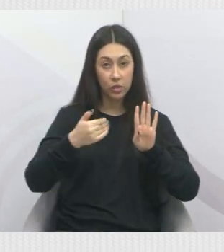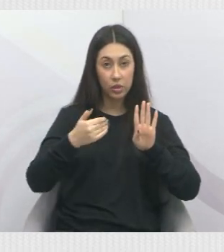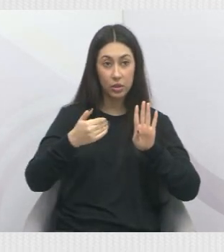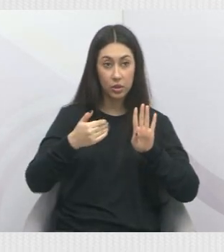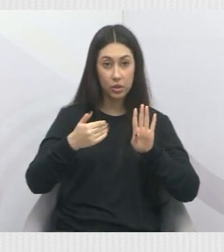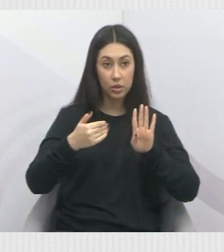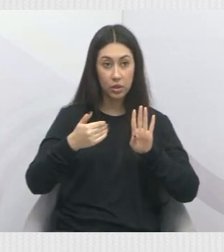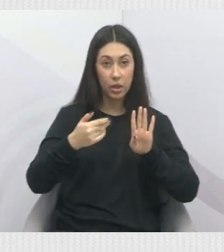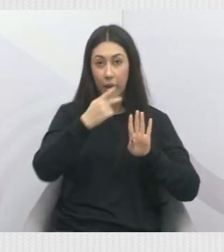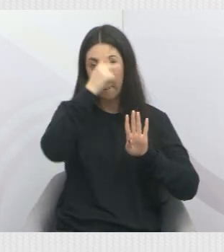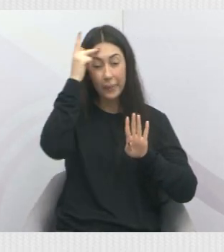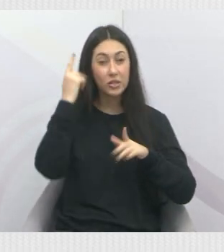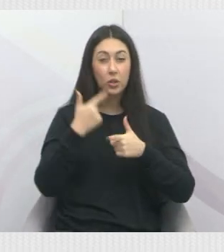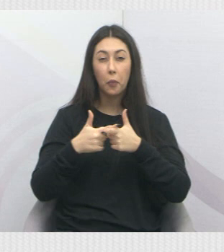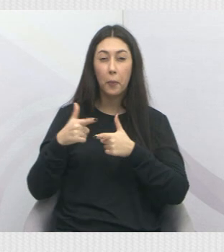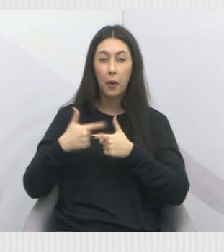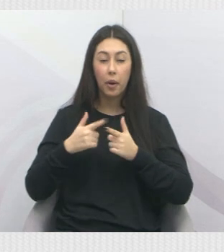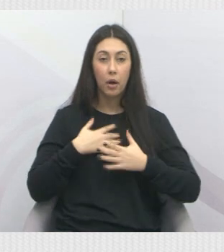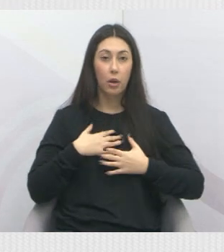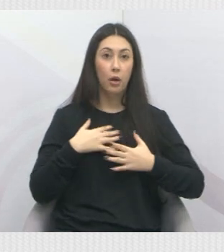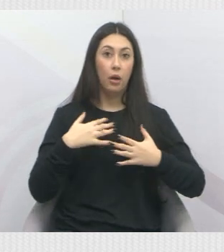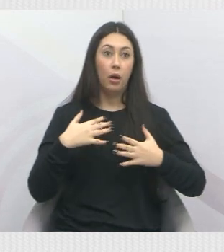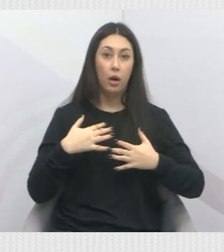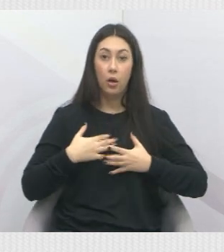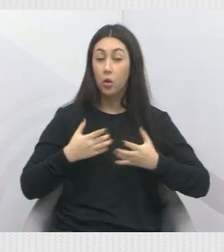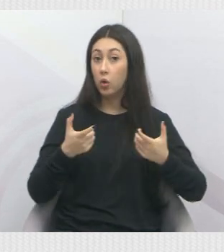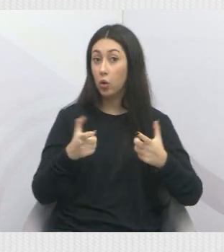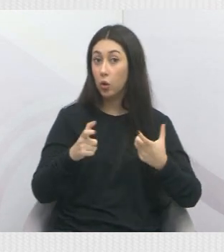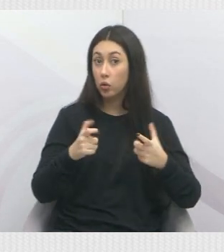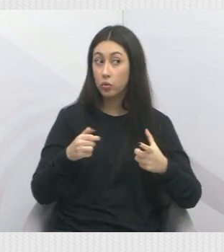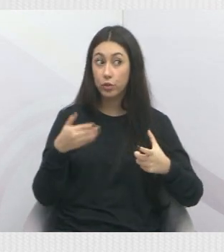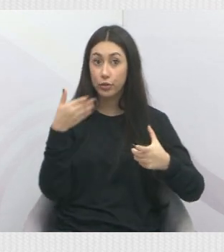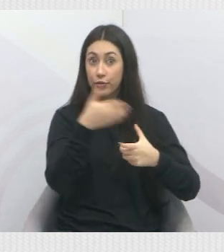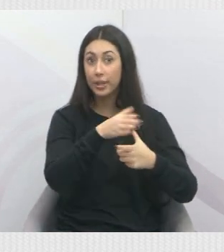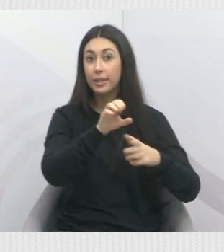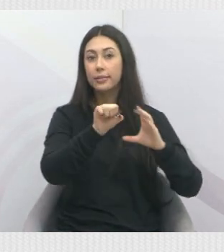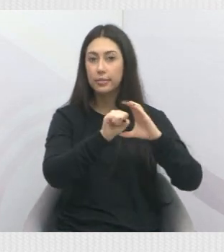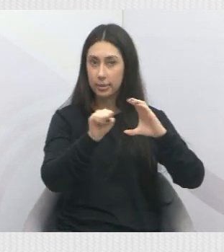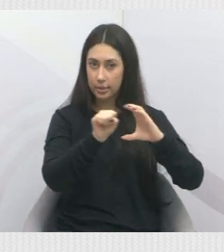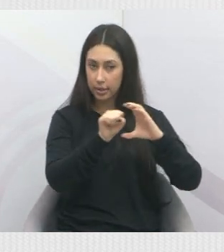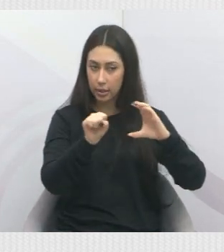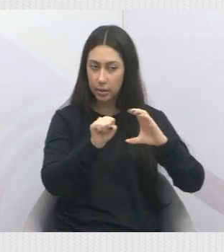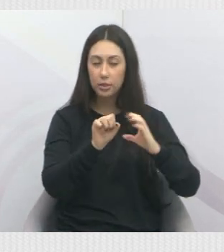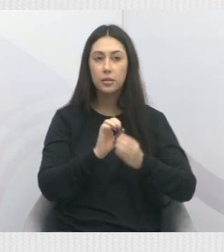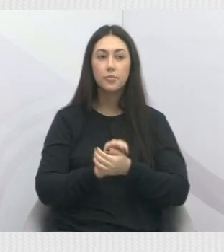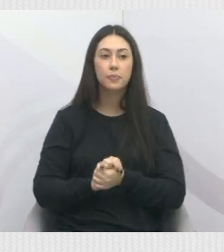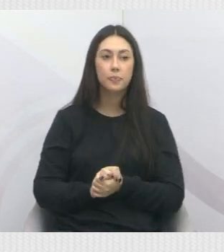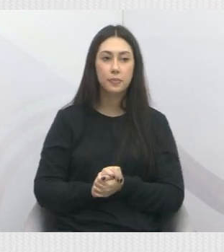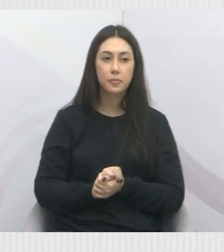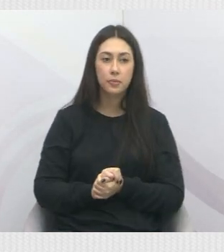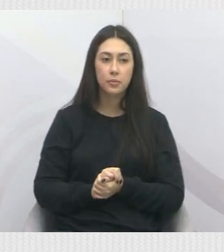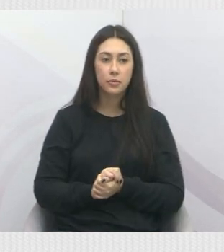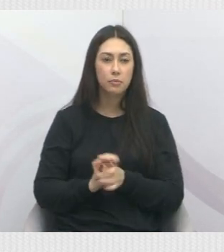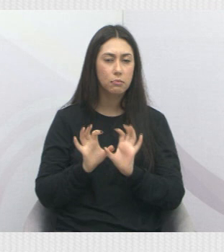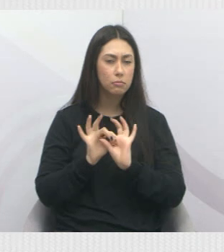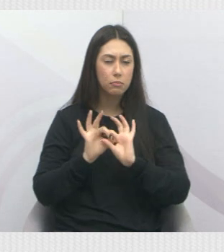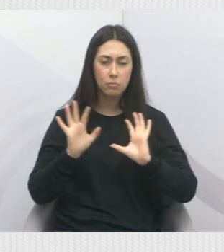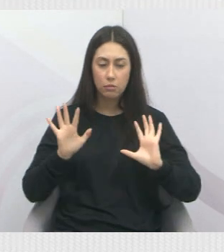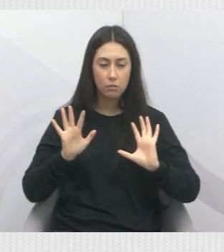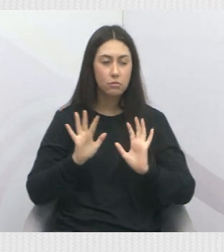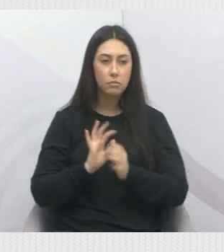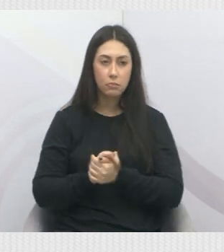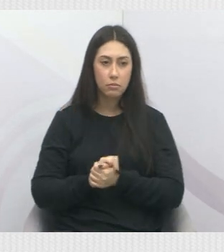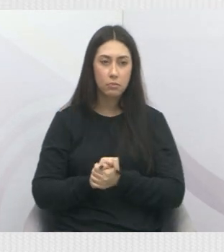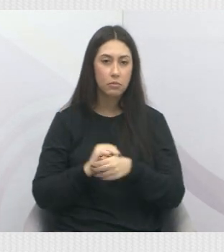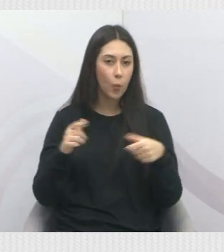de síndrome respiratória é a Santa Casa, ao lado da Santa Casa, né? E ainda continua, né? Então, é uma demanda livre que